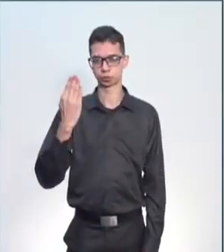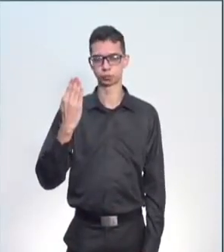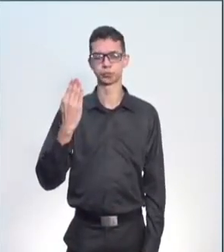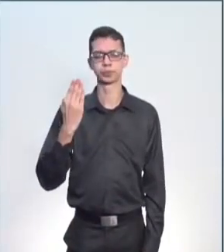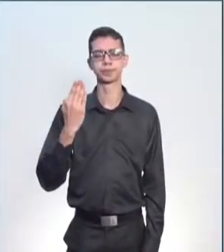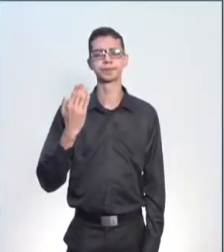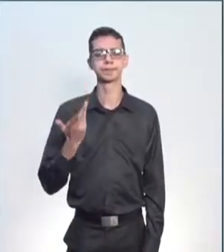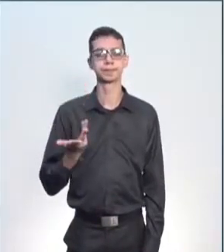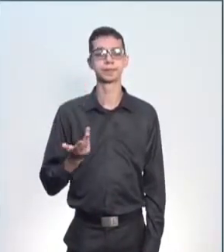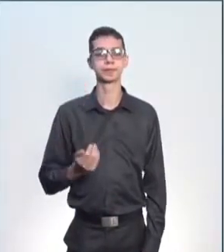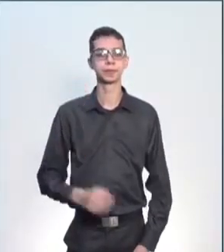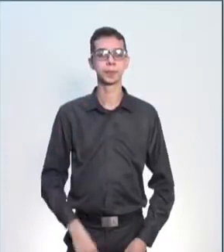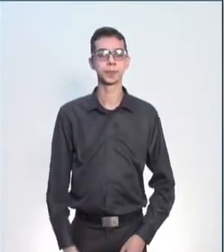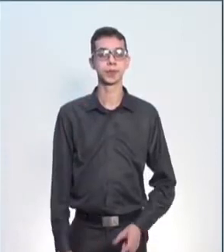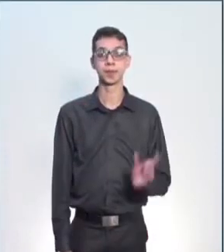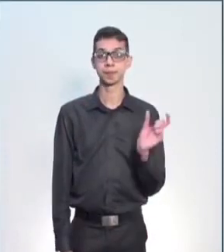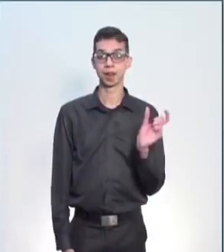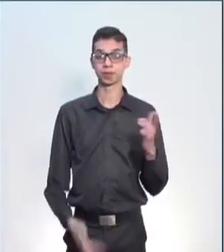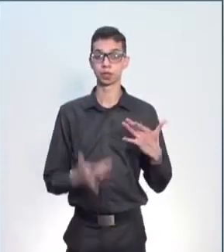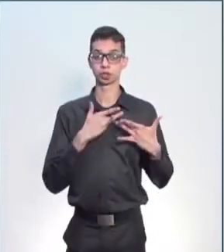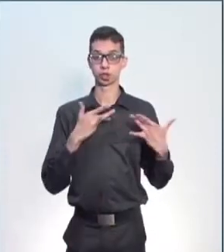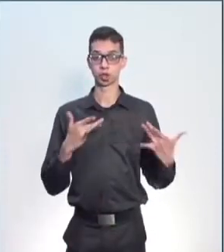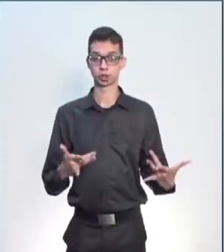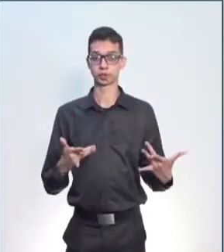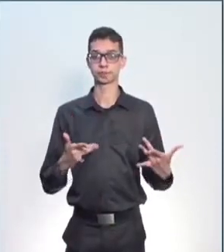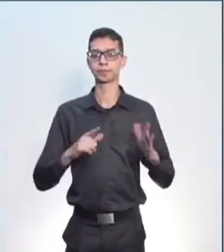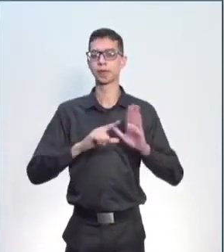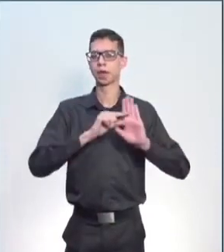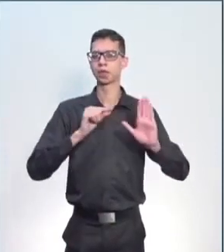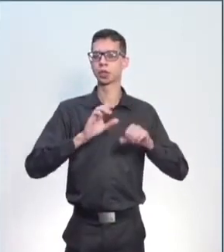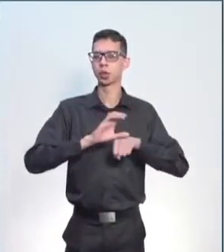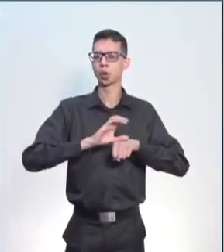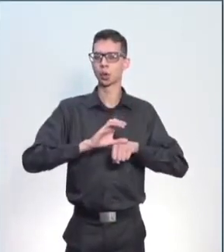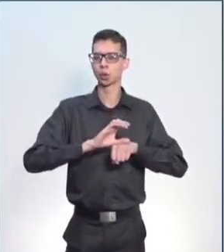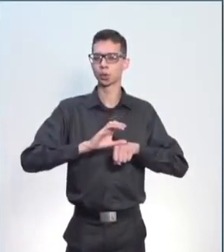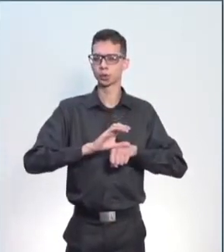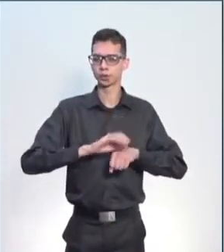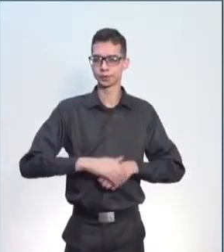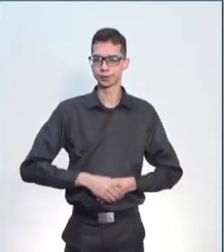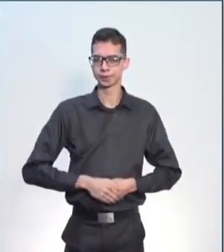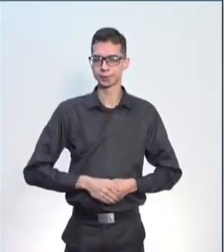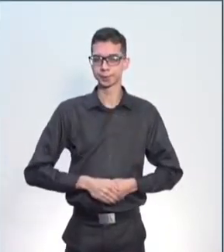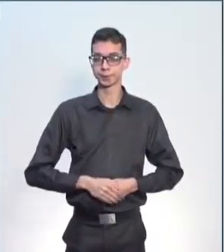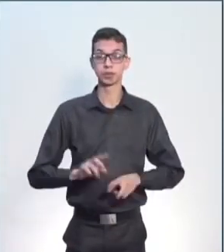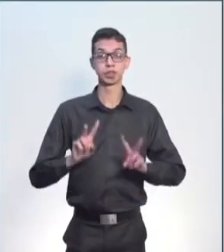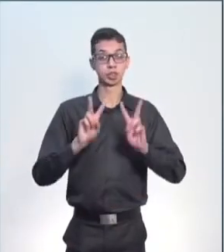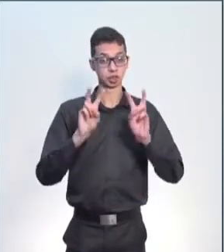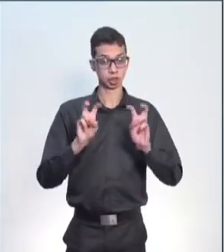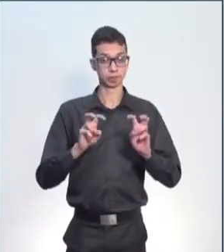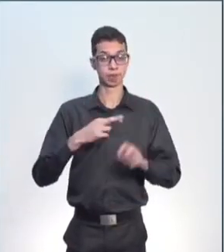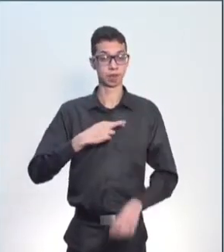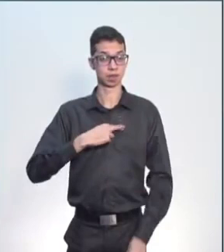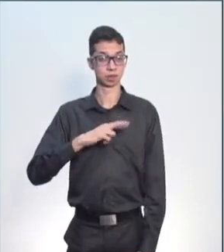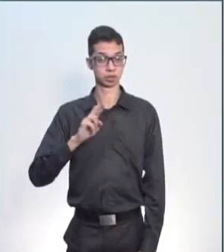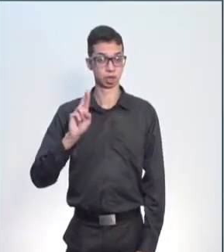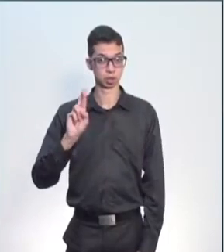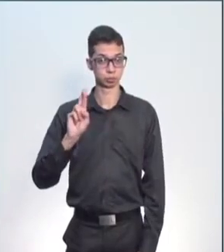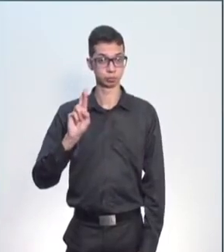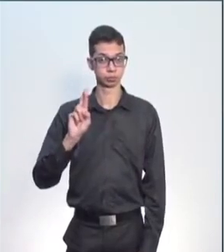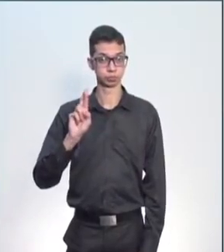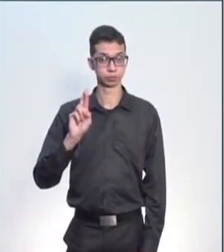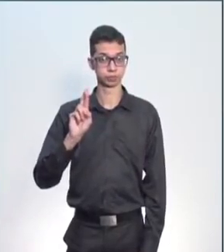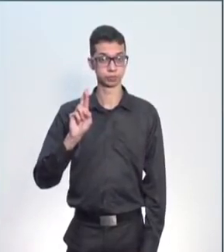A palavra solidariedade nos diferentes artigos constitucionais tem sentido